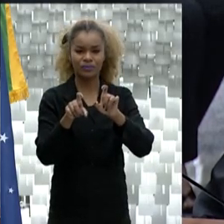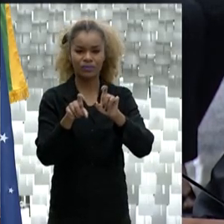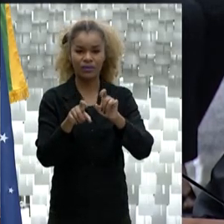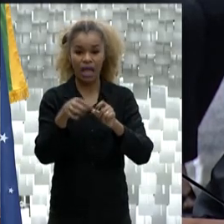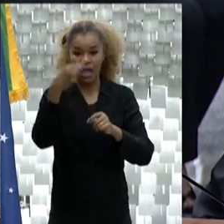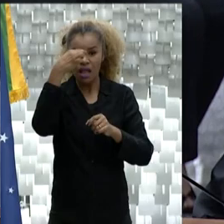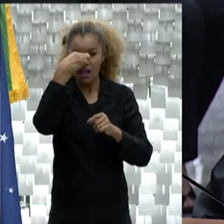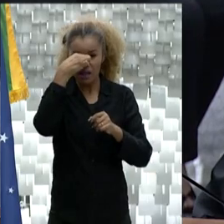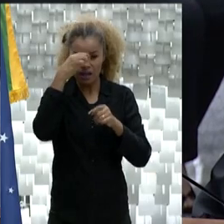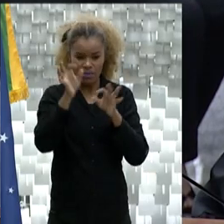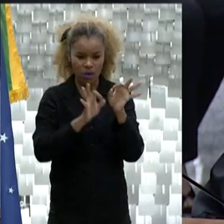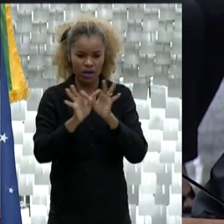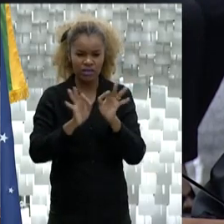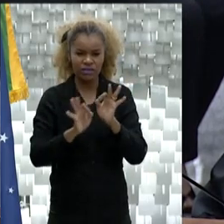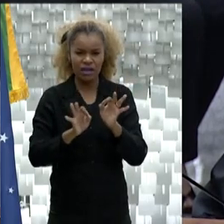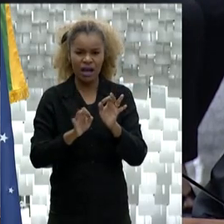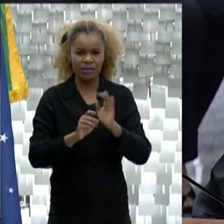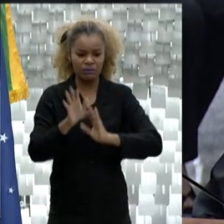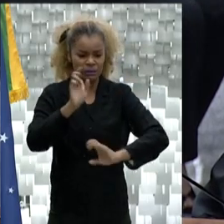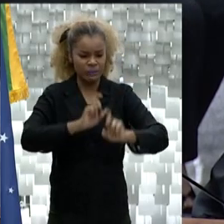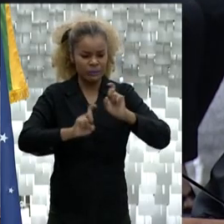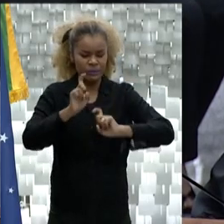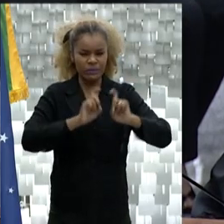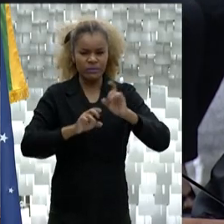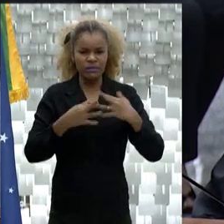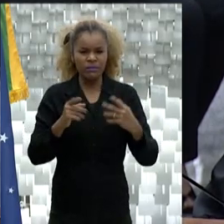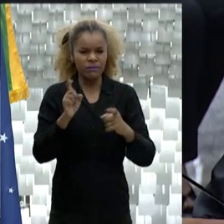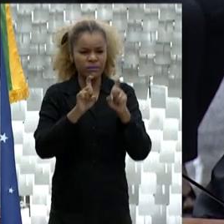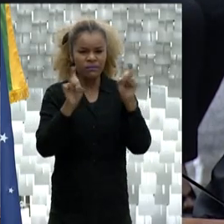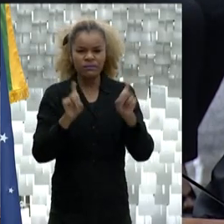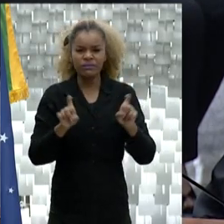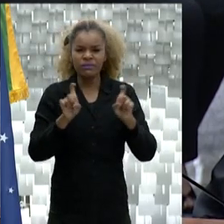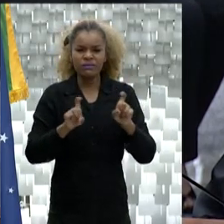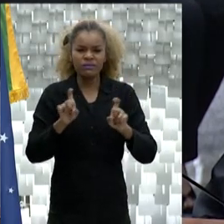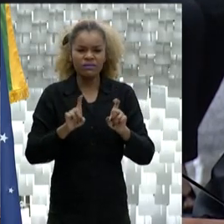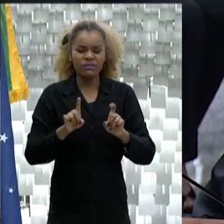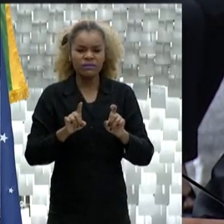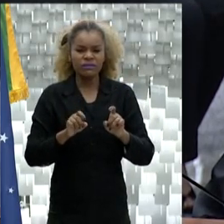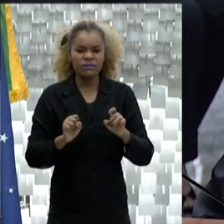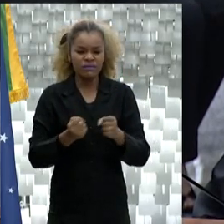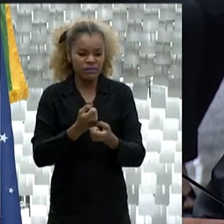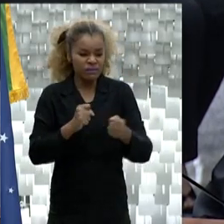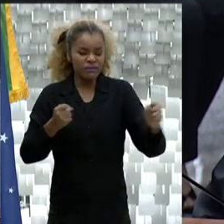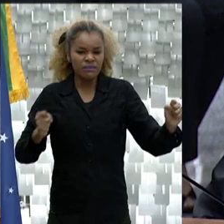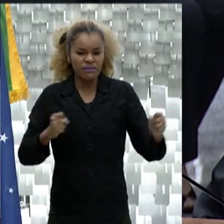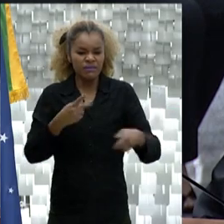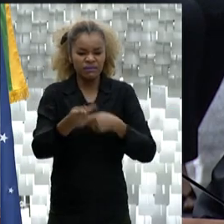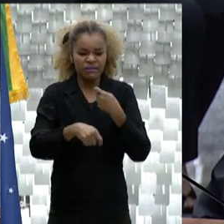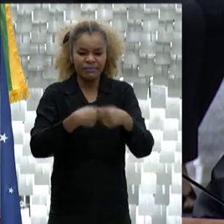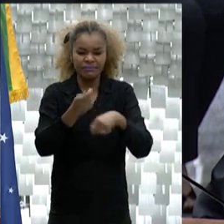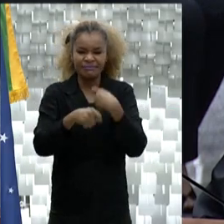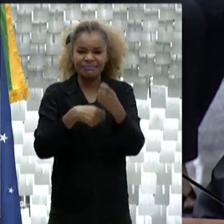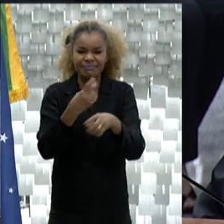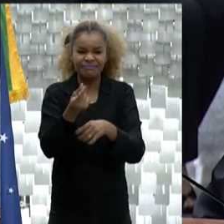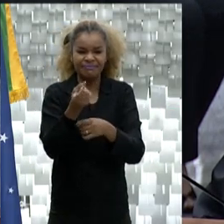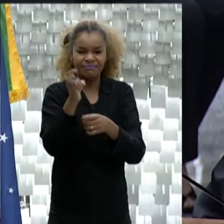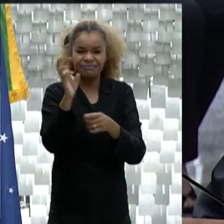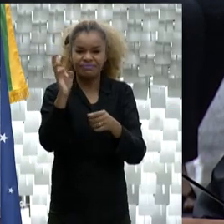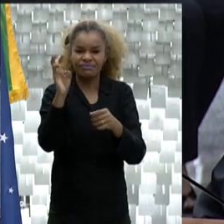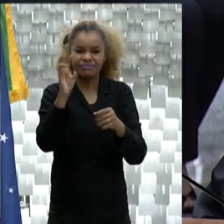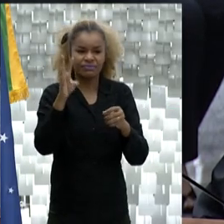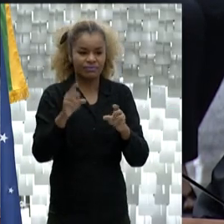organizado aparelha-se no anonimato, aumenta o tráfico de drogas, de pessoas e